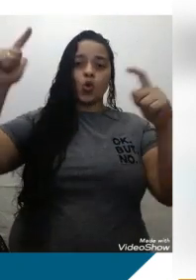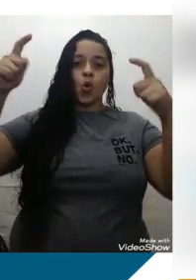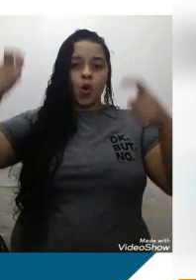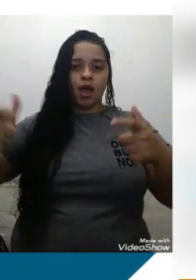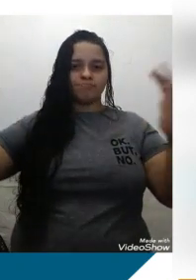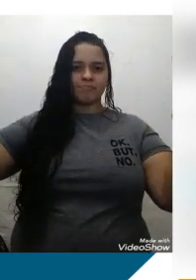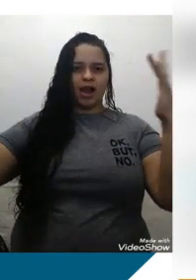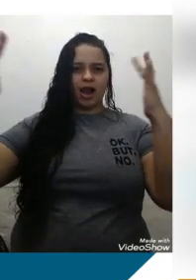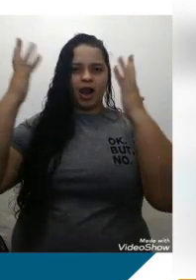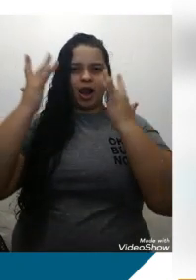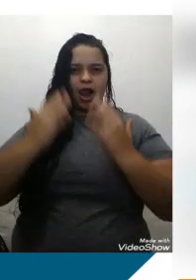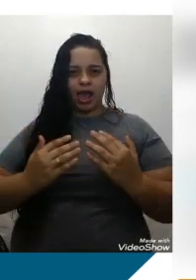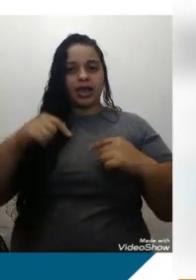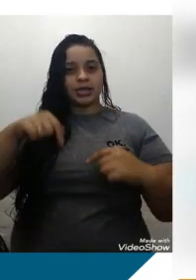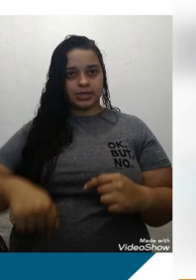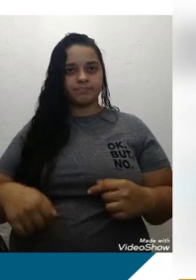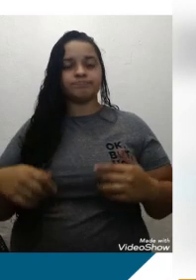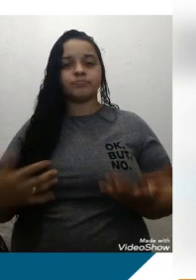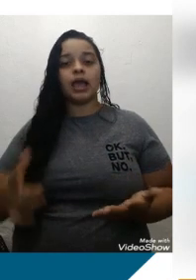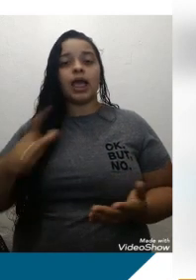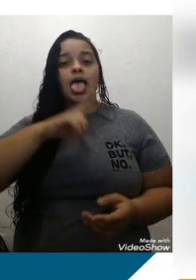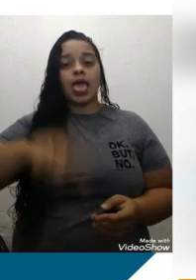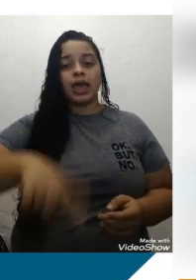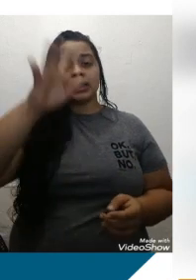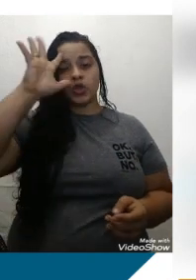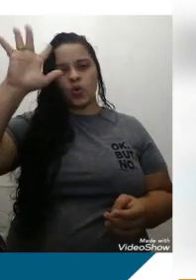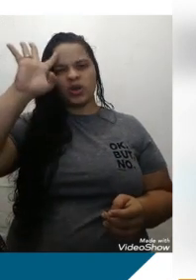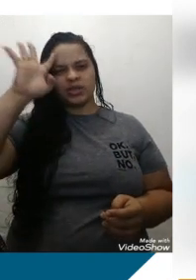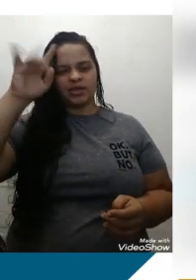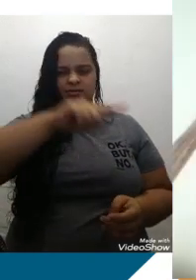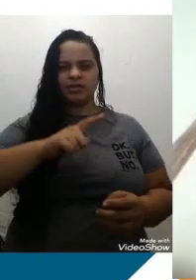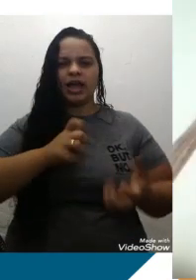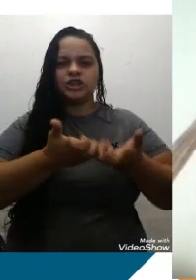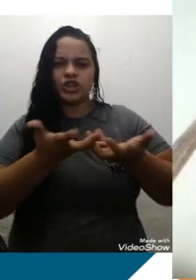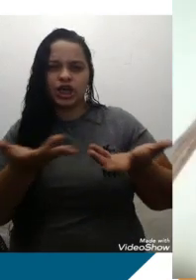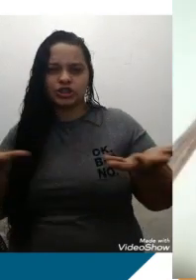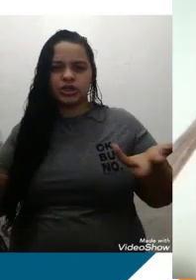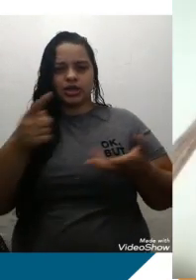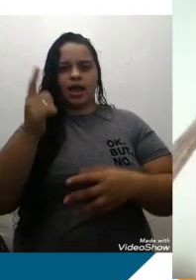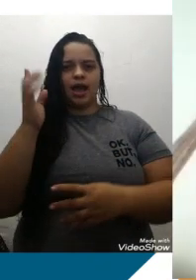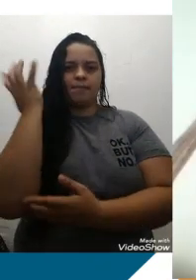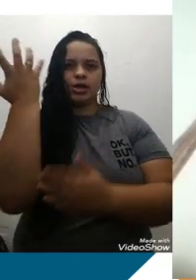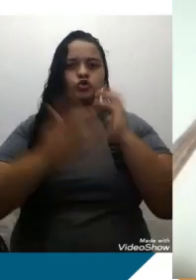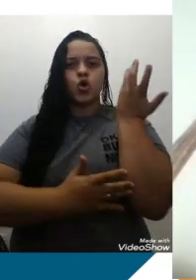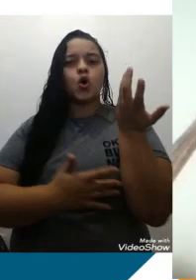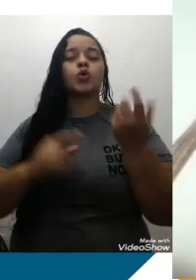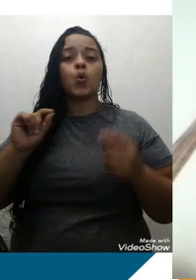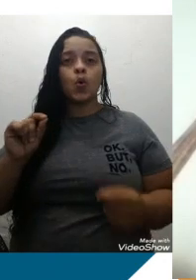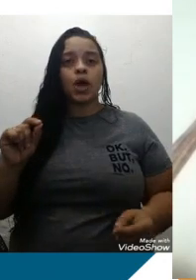Isso, é uma teoria que as pessoas chamam de, se não me engano, jardim amazônico, ou alguma coisa assim, que é como se